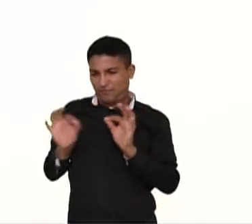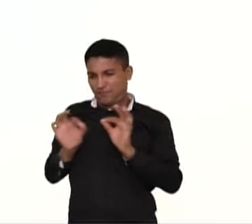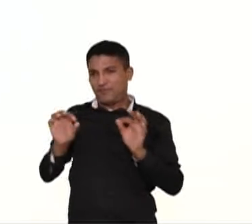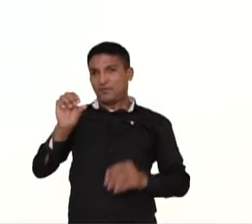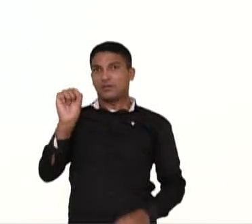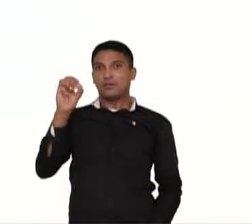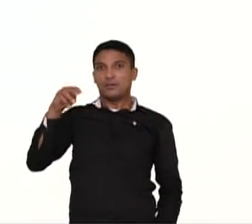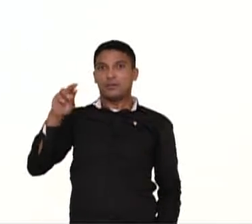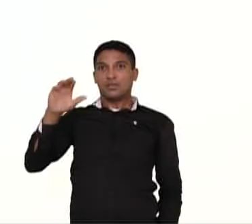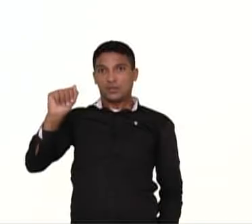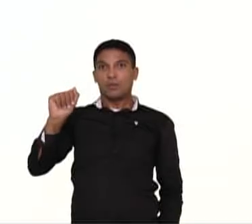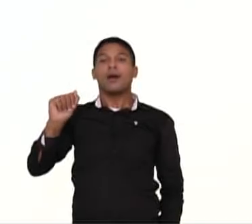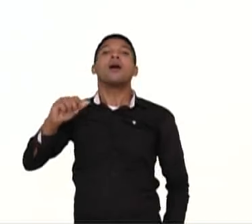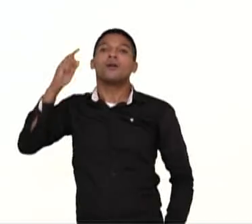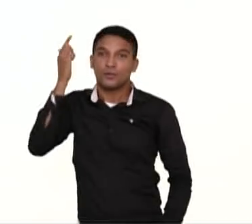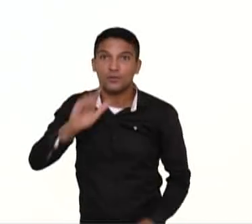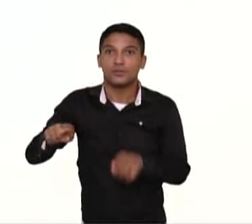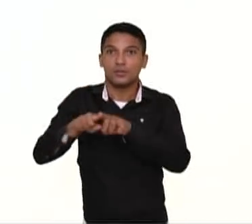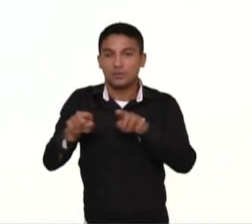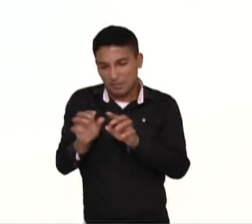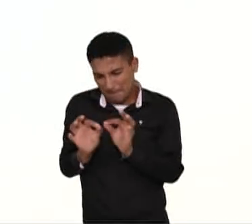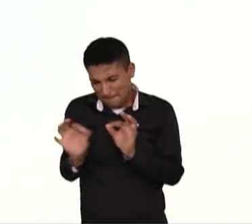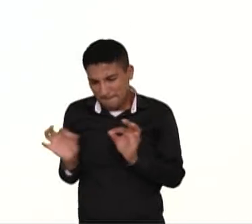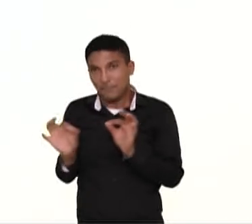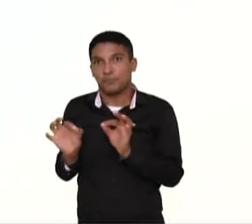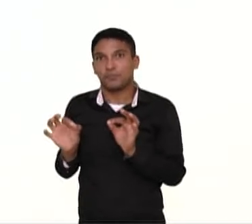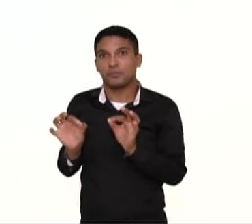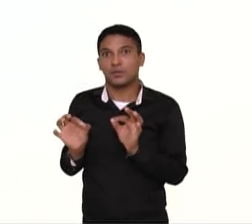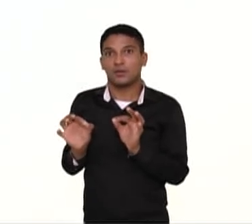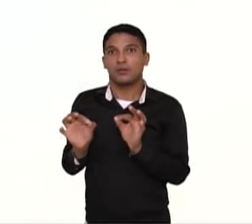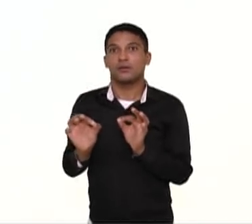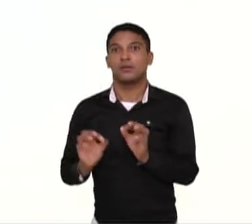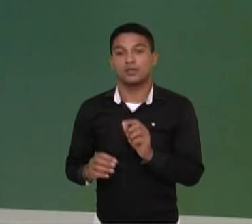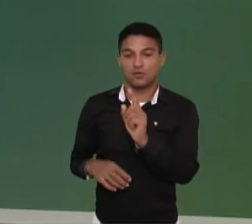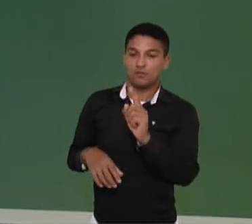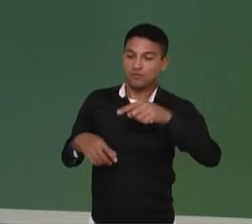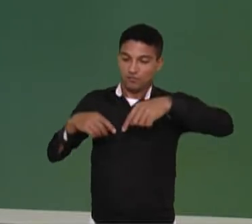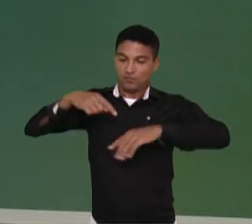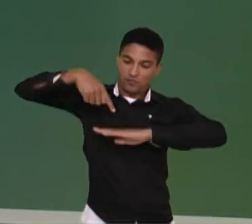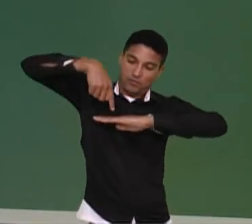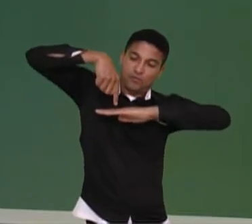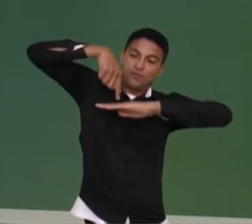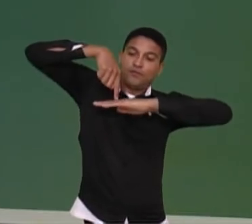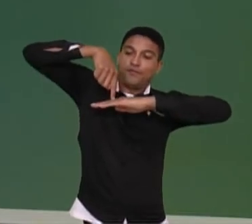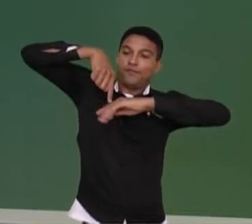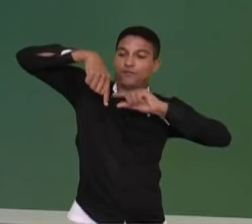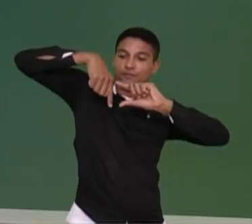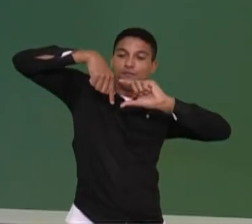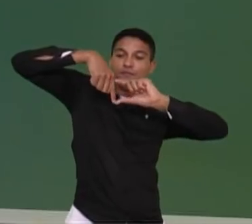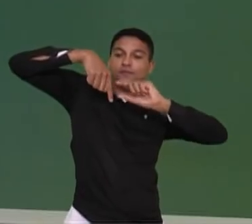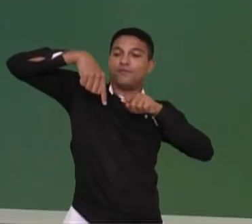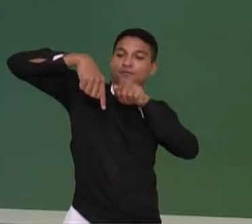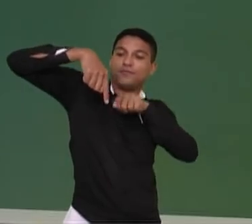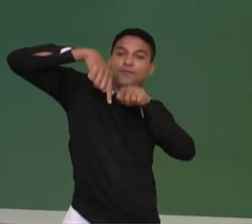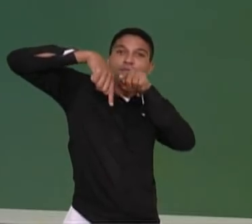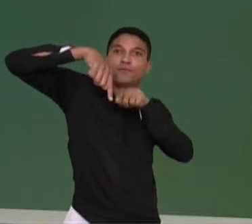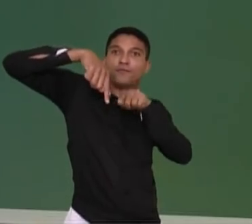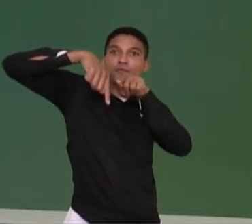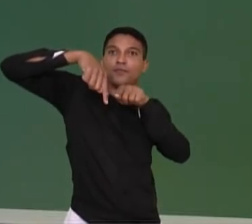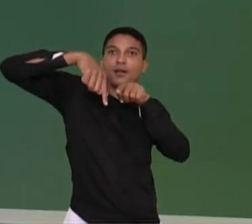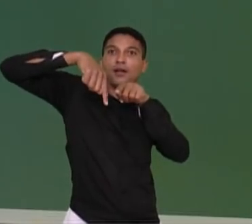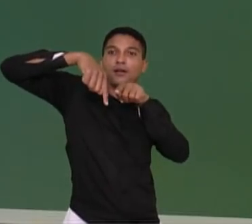sombra assim, e o bastão, que é menor, vai projetar uma sombra menor, então ele vai utilizar a proporção